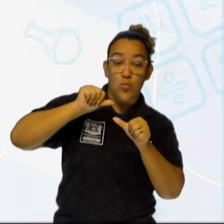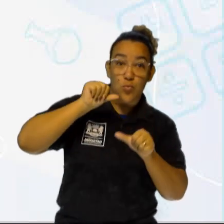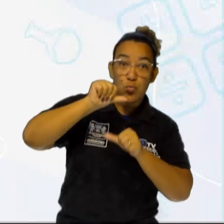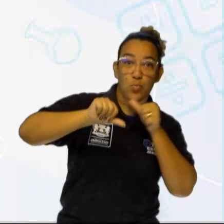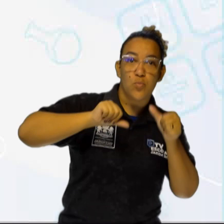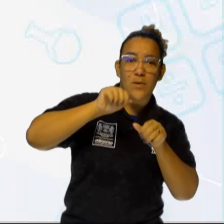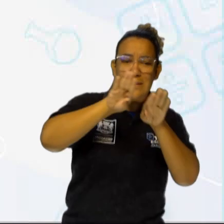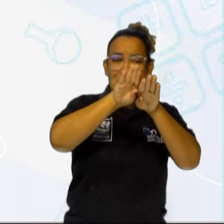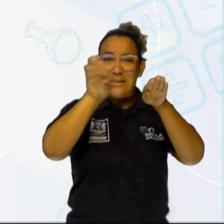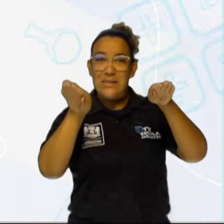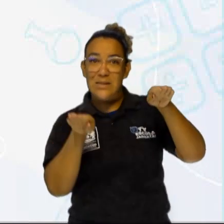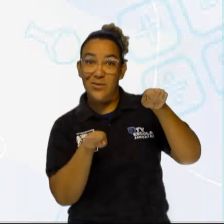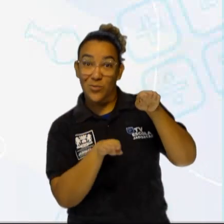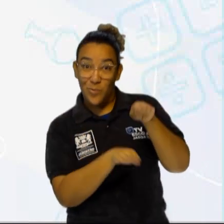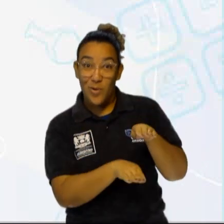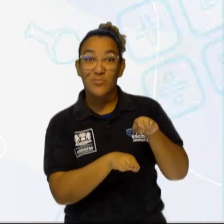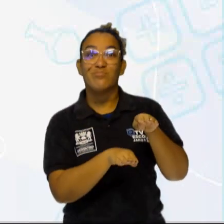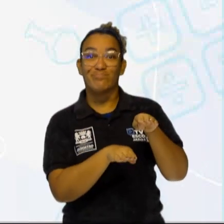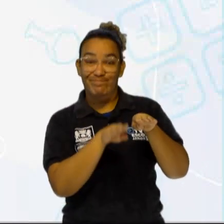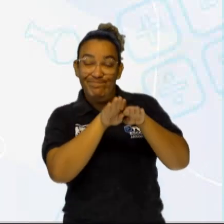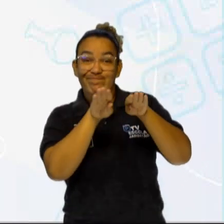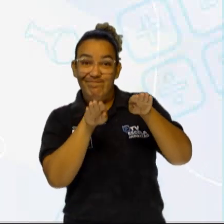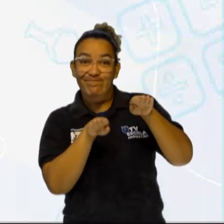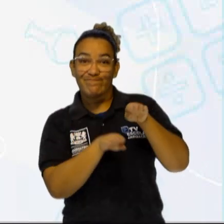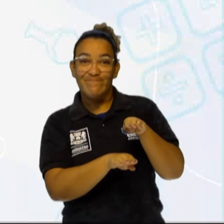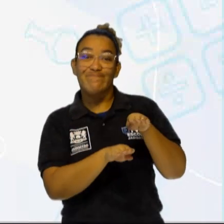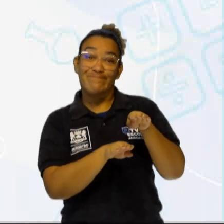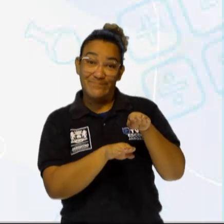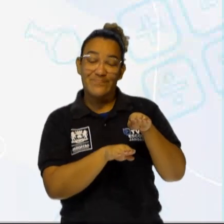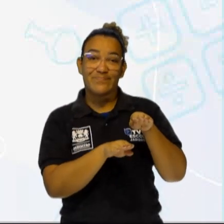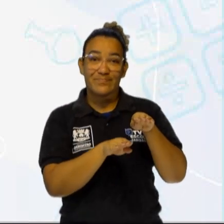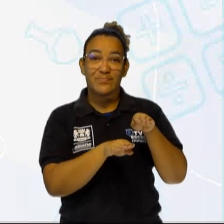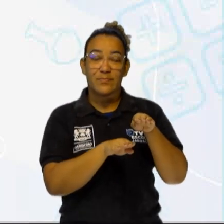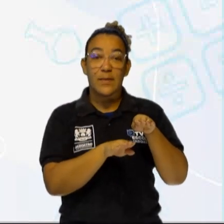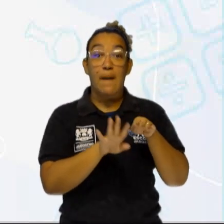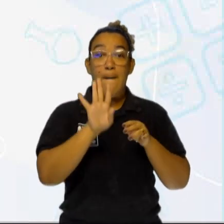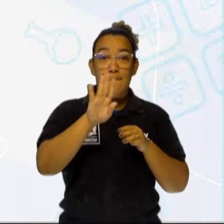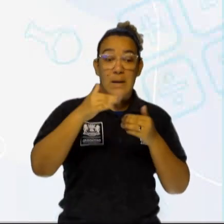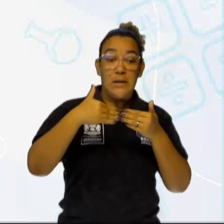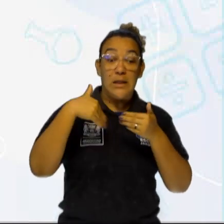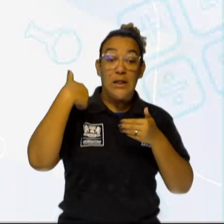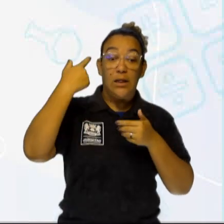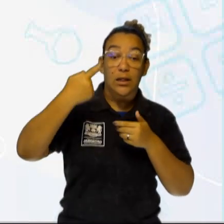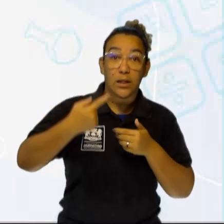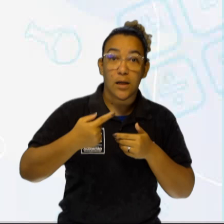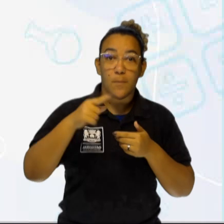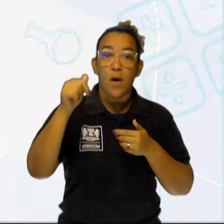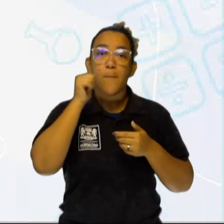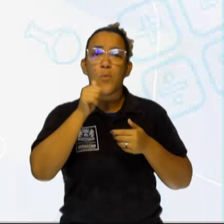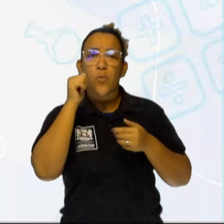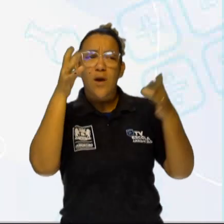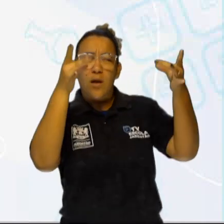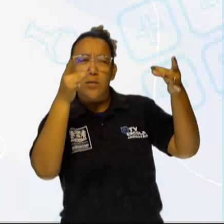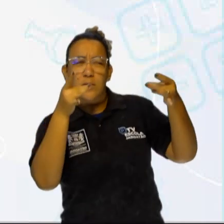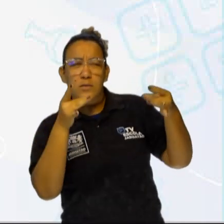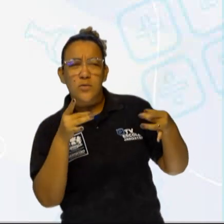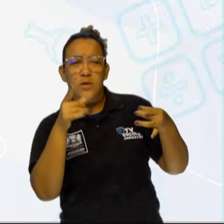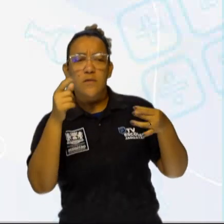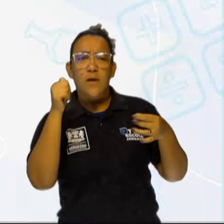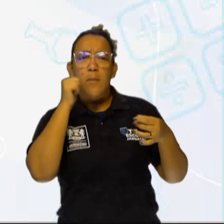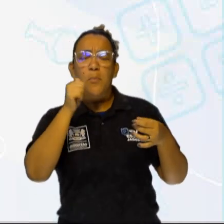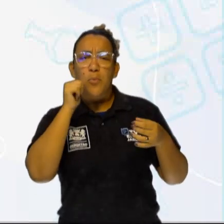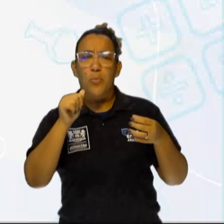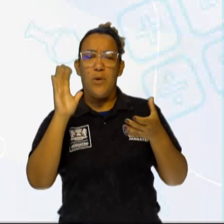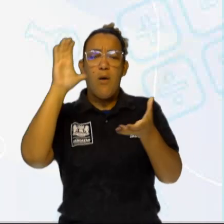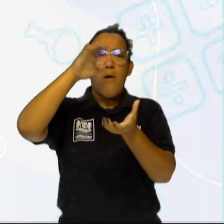desigualdade. E essa desigualdade em inferioridade. Em seguida, Simone descreve a situação da mulher no casamento,